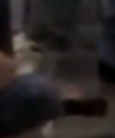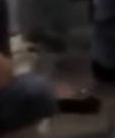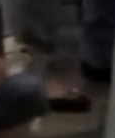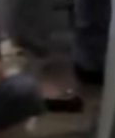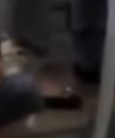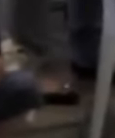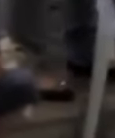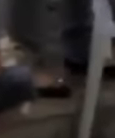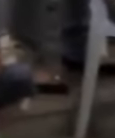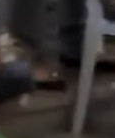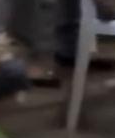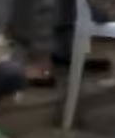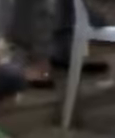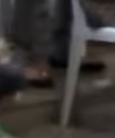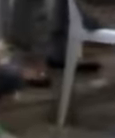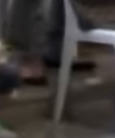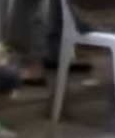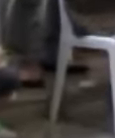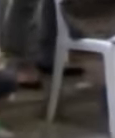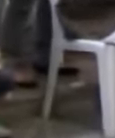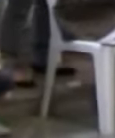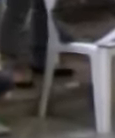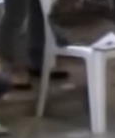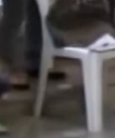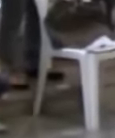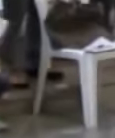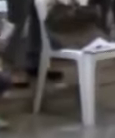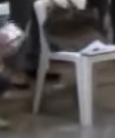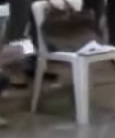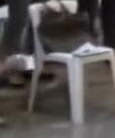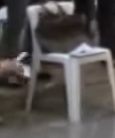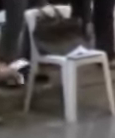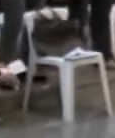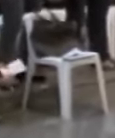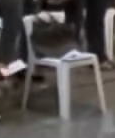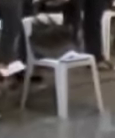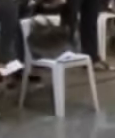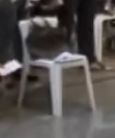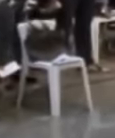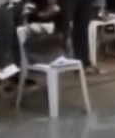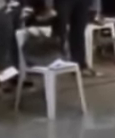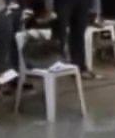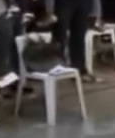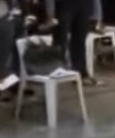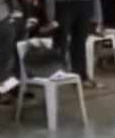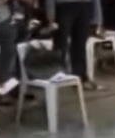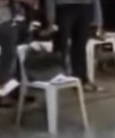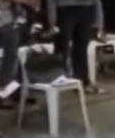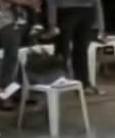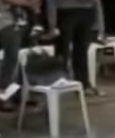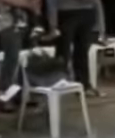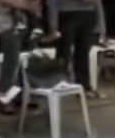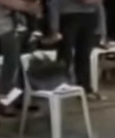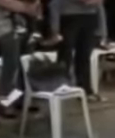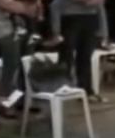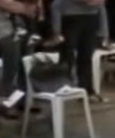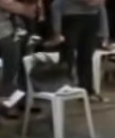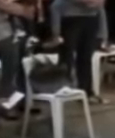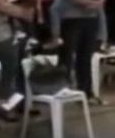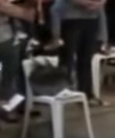e eu te peço que o Senhor fale conosco que o Senhor nos dê graça e que a disposição